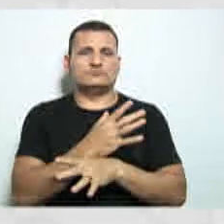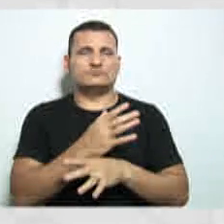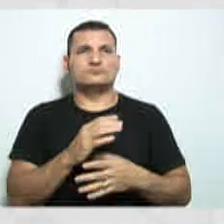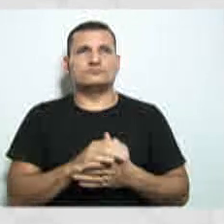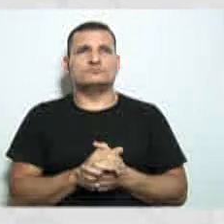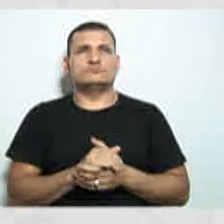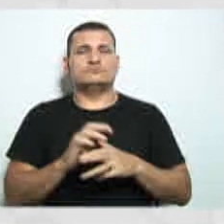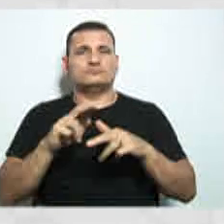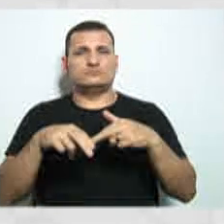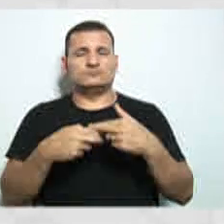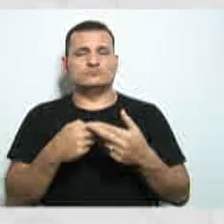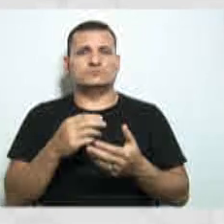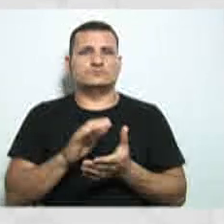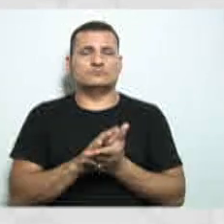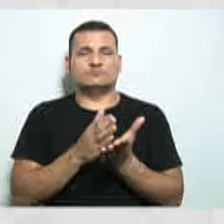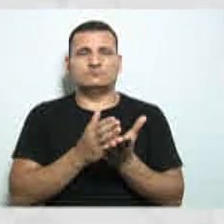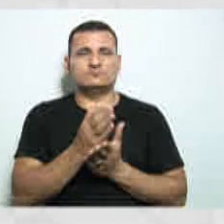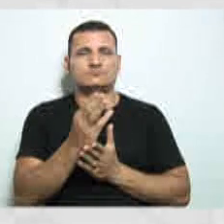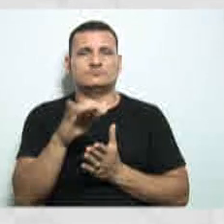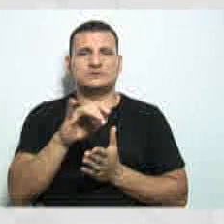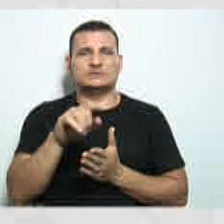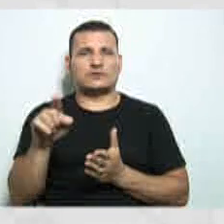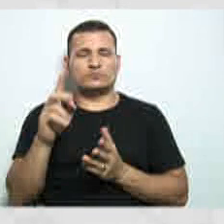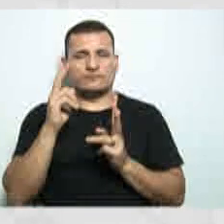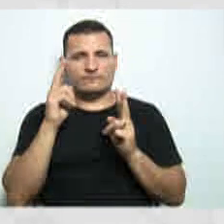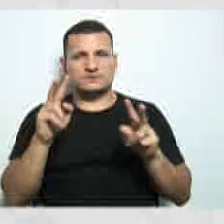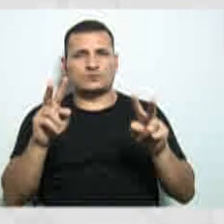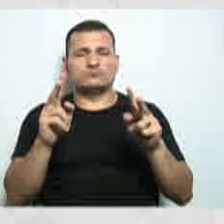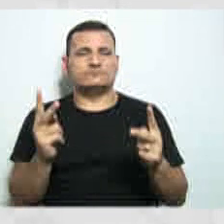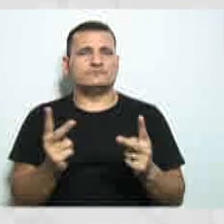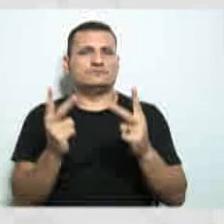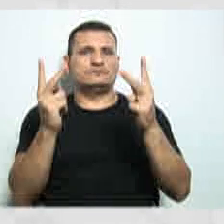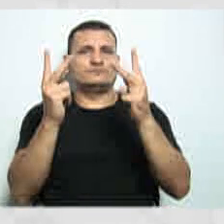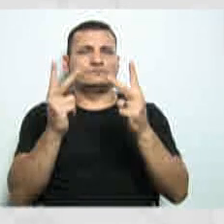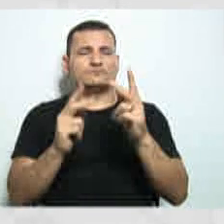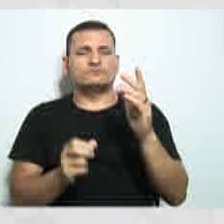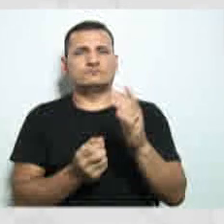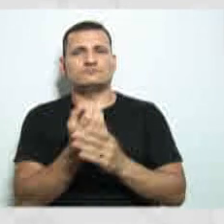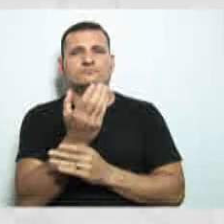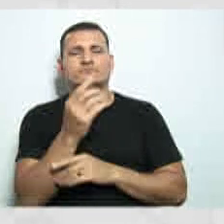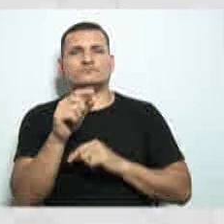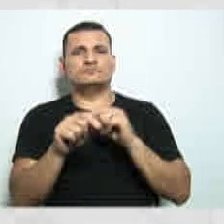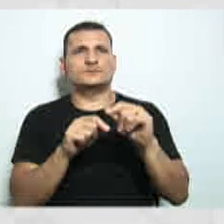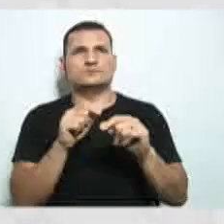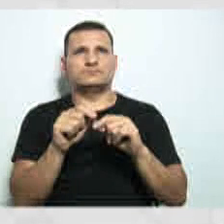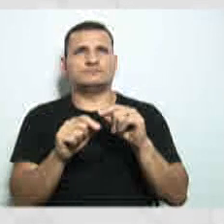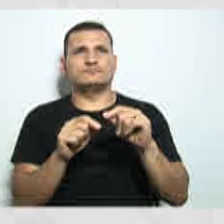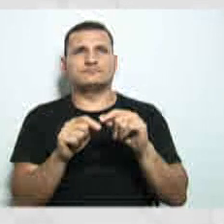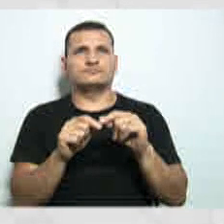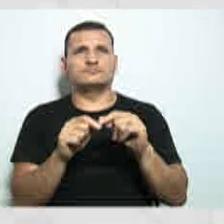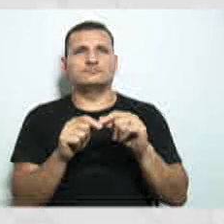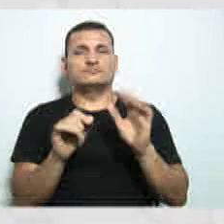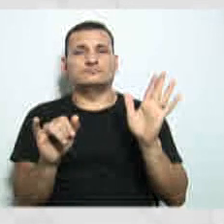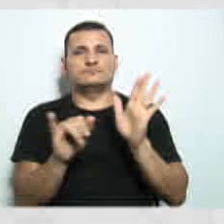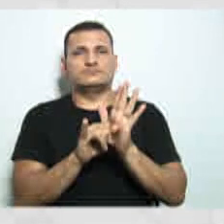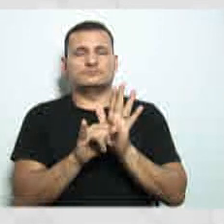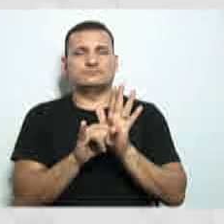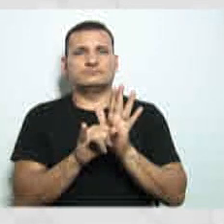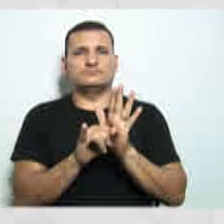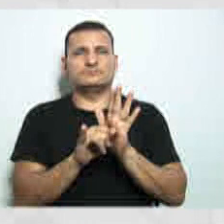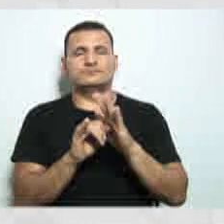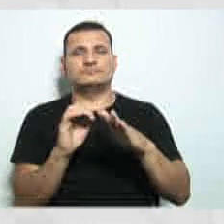ó, missão, visão e valores constituem o que se chama de quê?